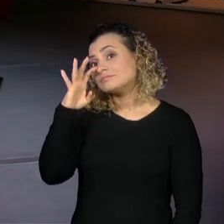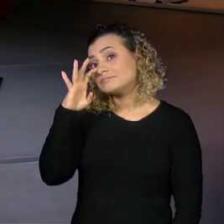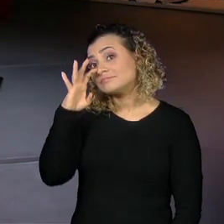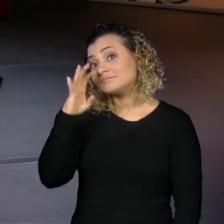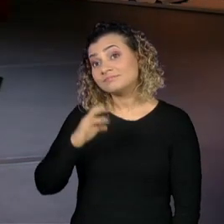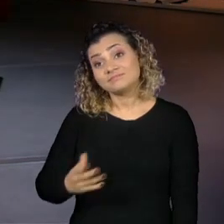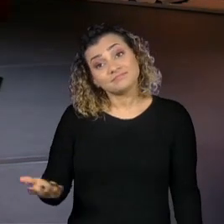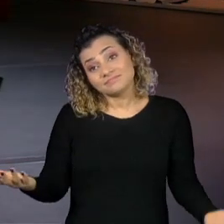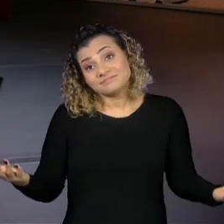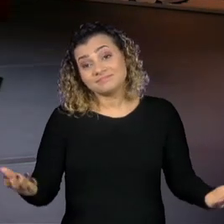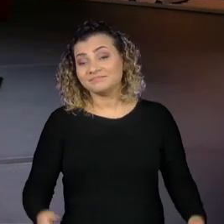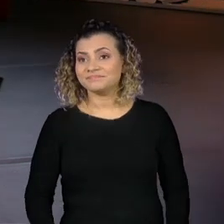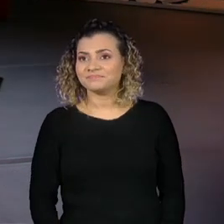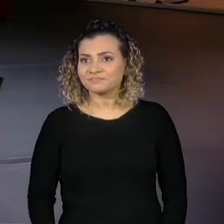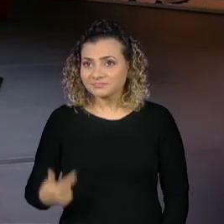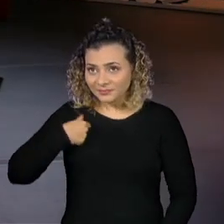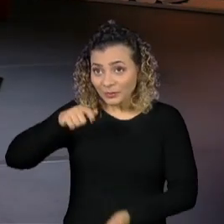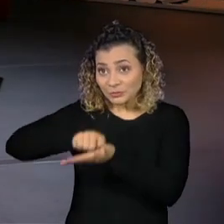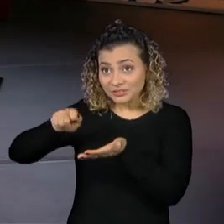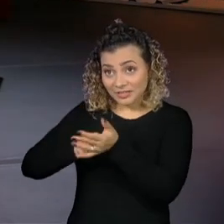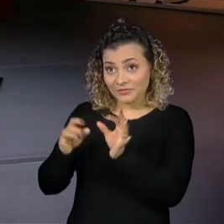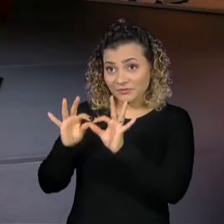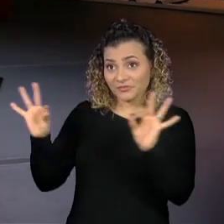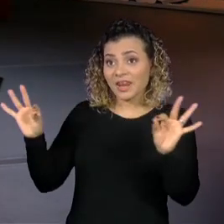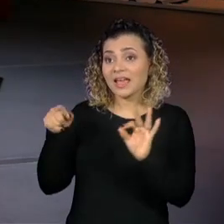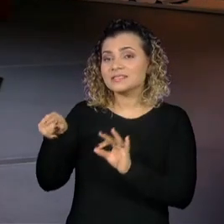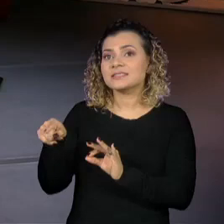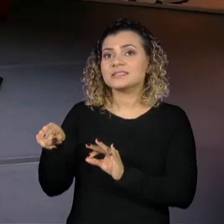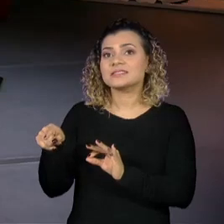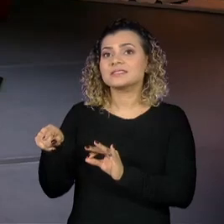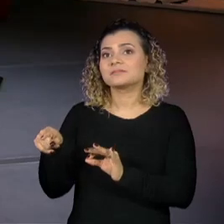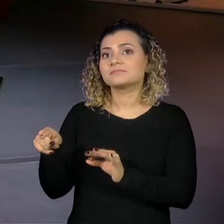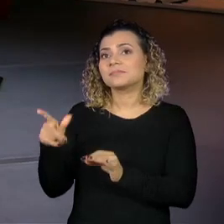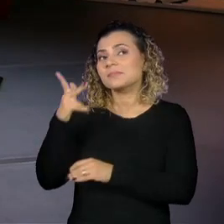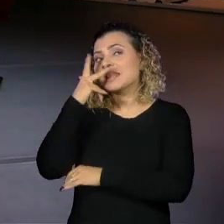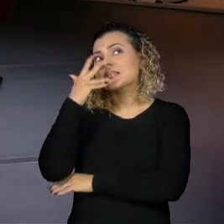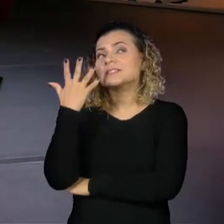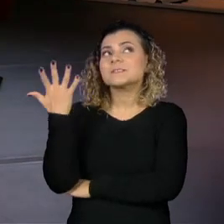é isso eu tenho um dia que escrevi essa frase falar